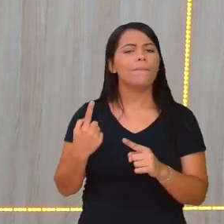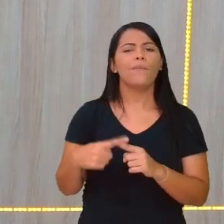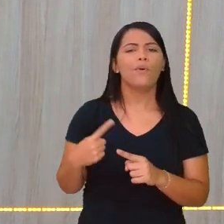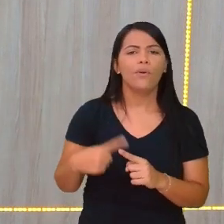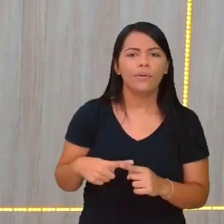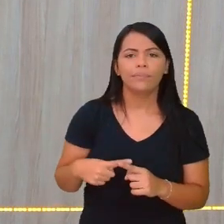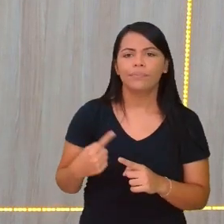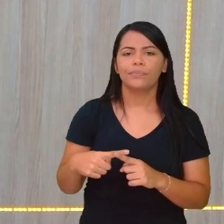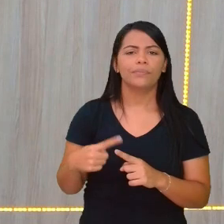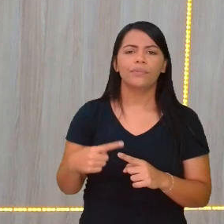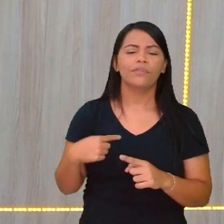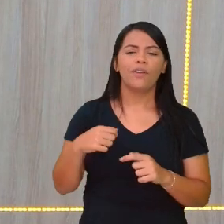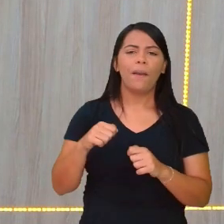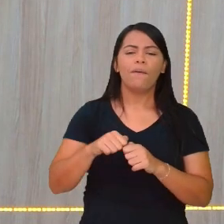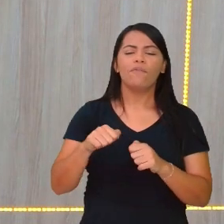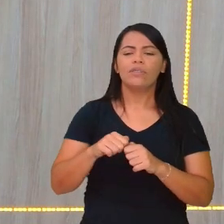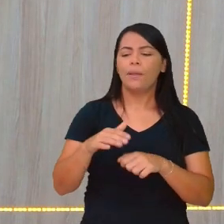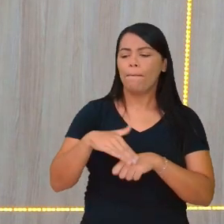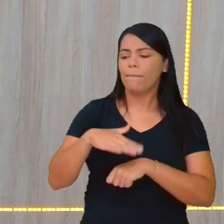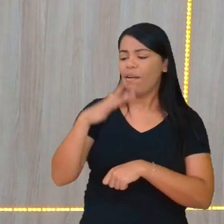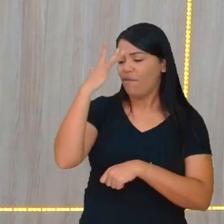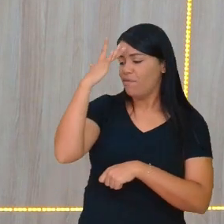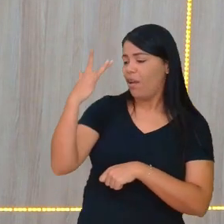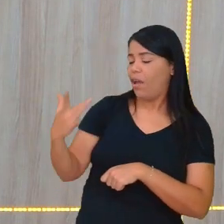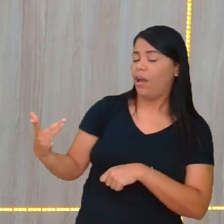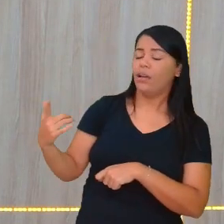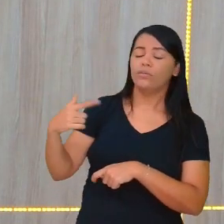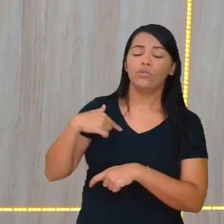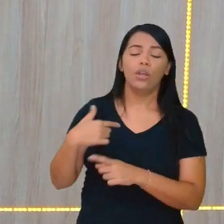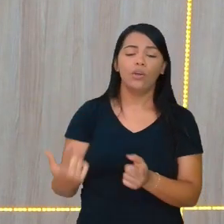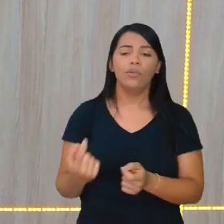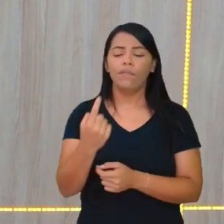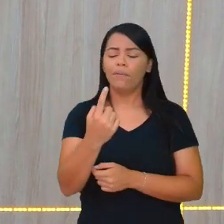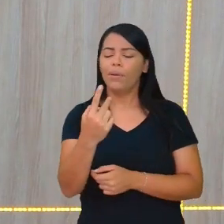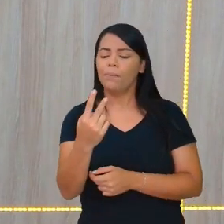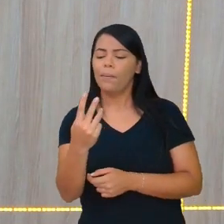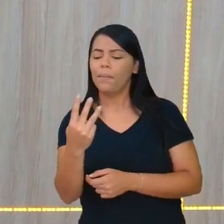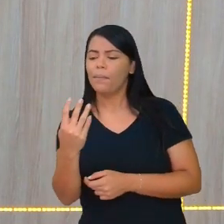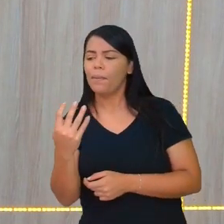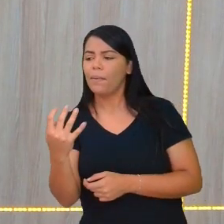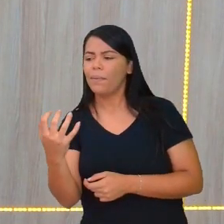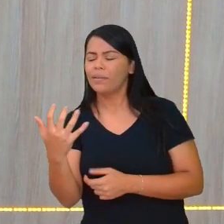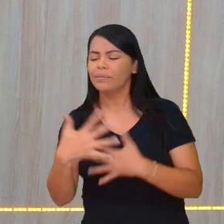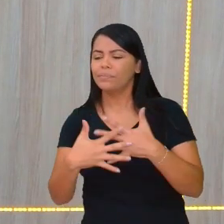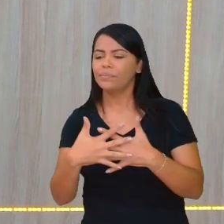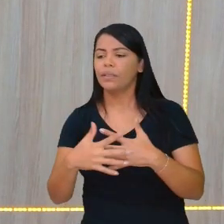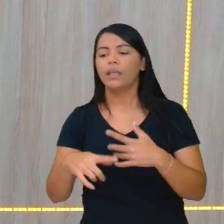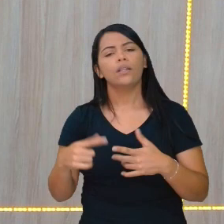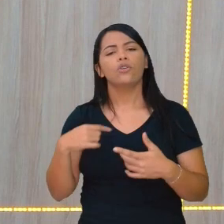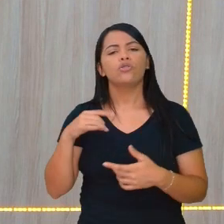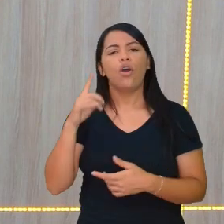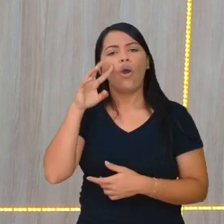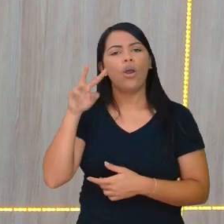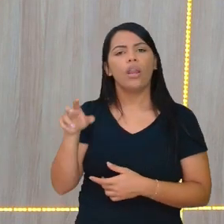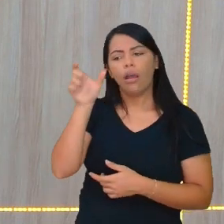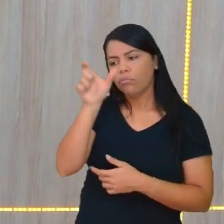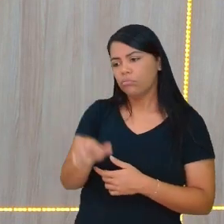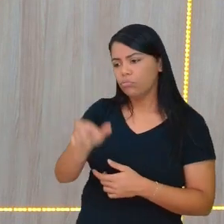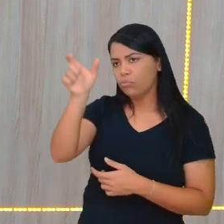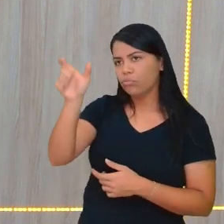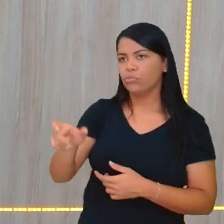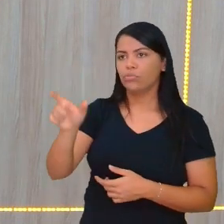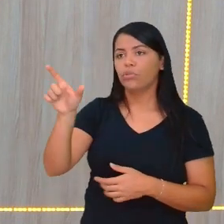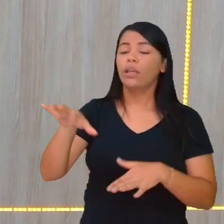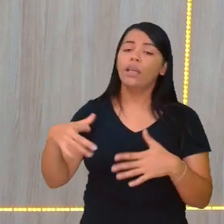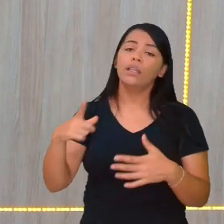facilitar. Aqui, no lugar de eu contar de um por um e posso me atrapalhar, eu olho o último e olho em que coluna está. 5. Então, eu